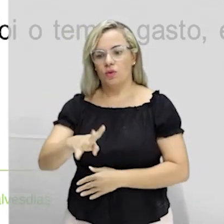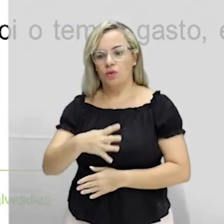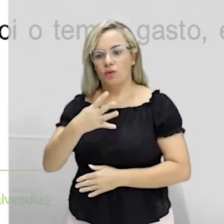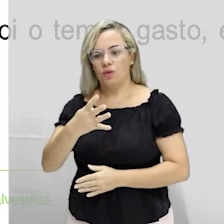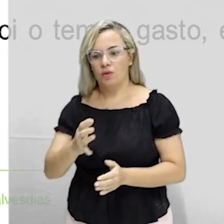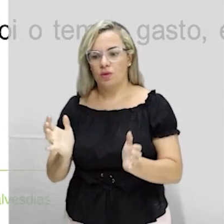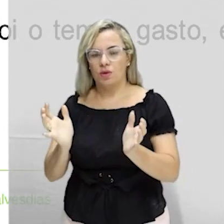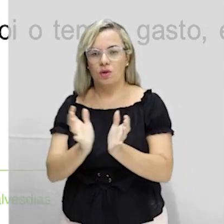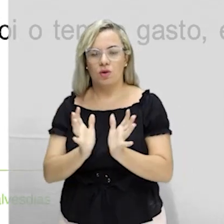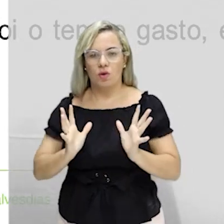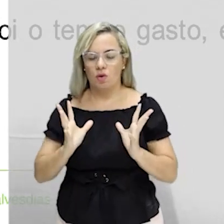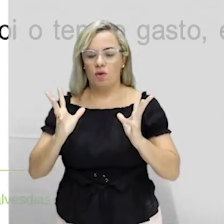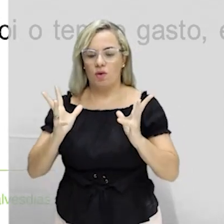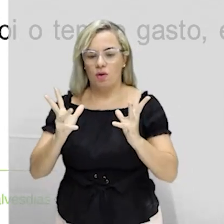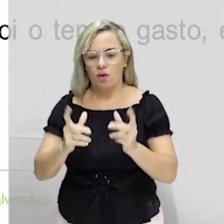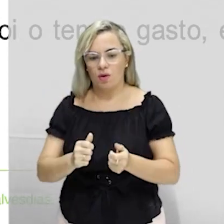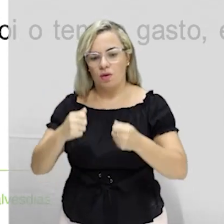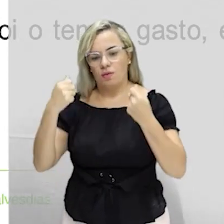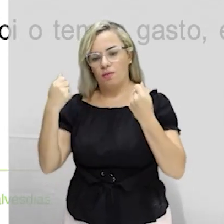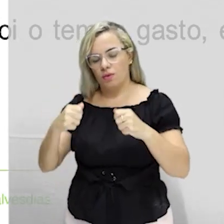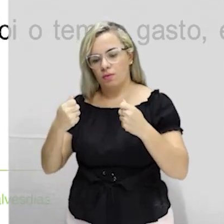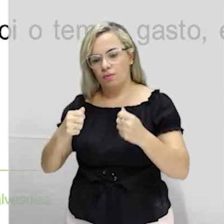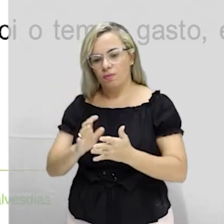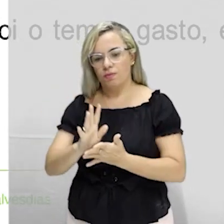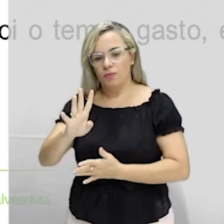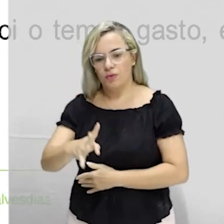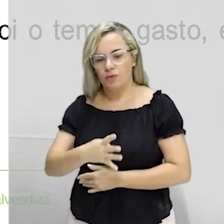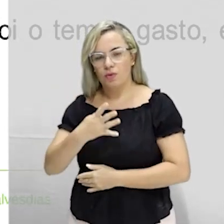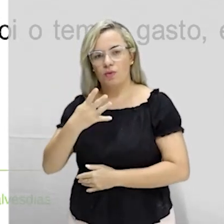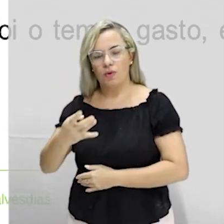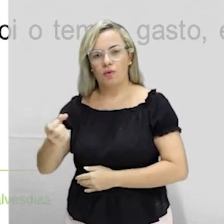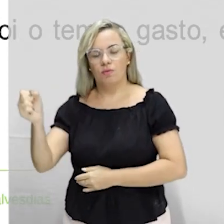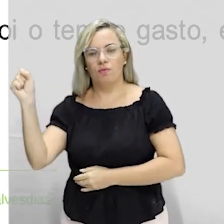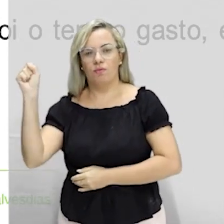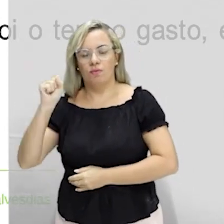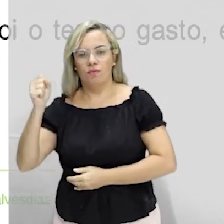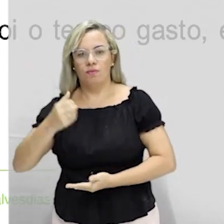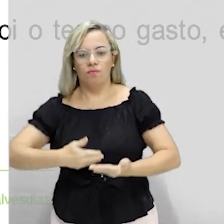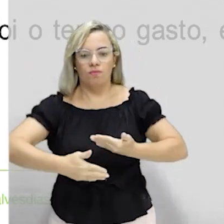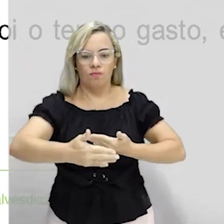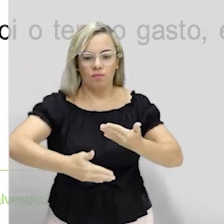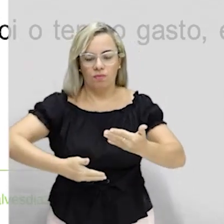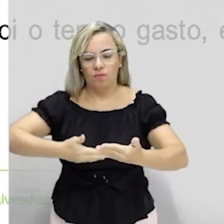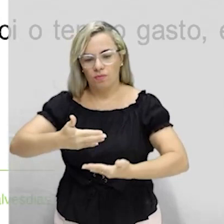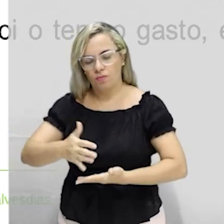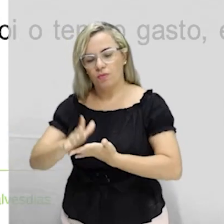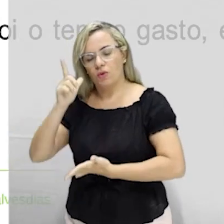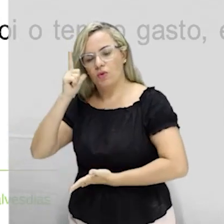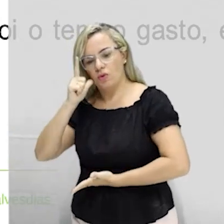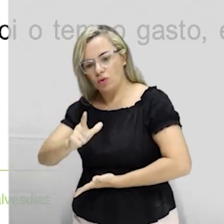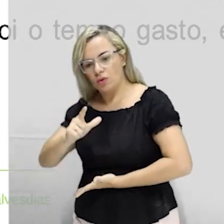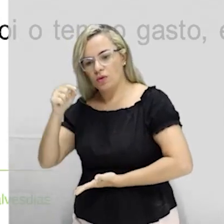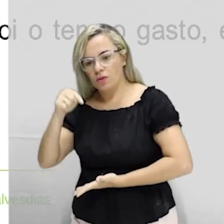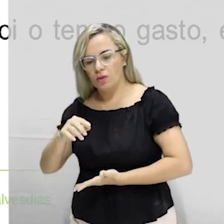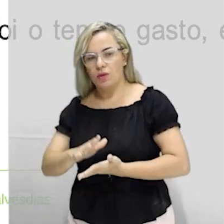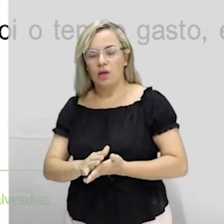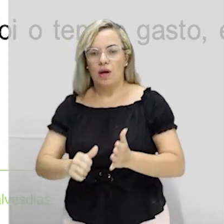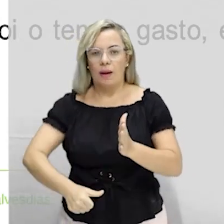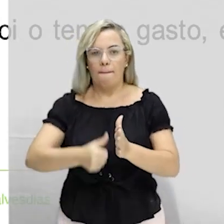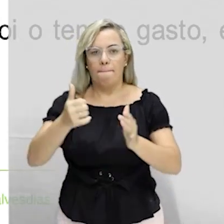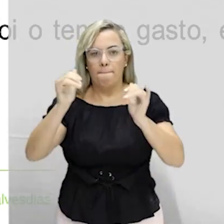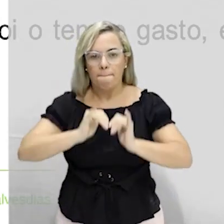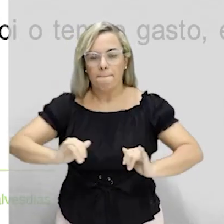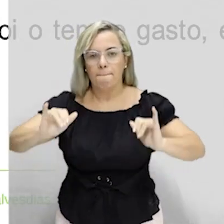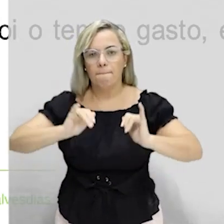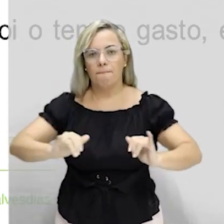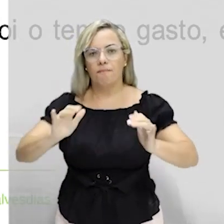grupos completos, são necessários 4 segundos para que a troca seja efetuada. Ó, primeira informação que já foi